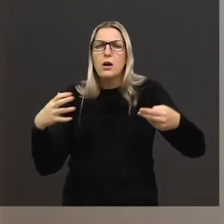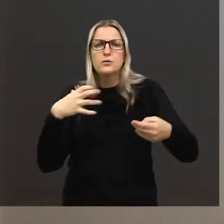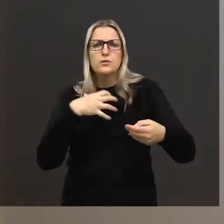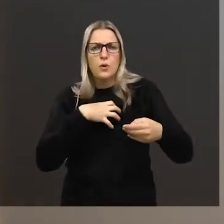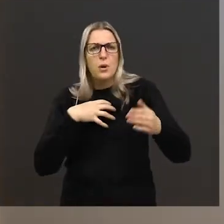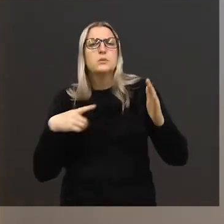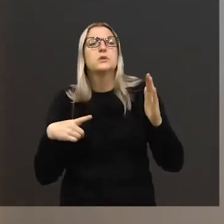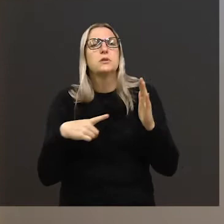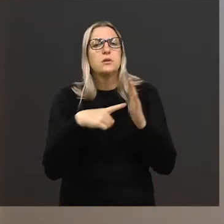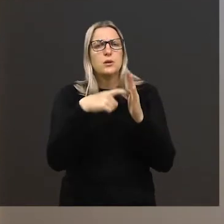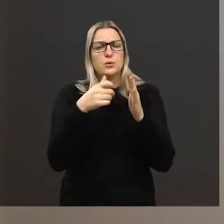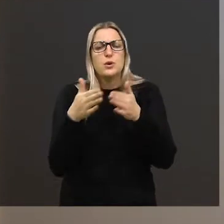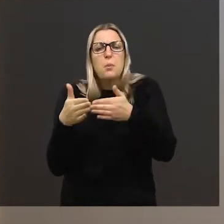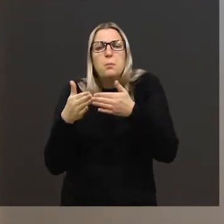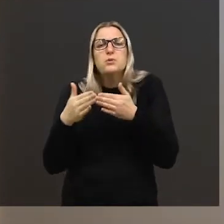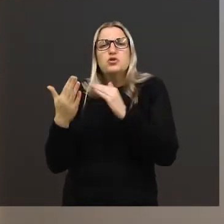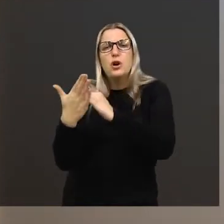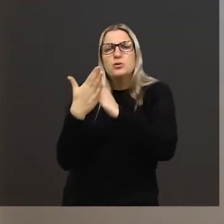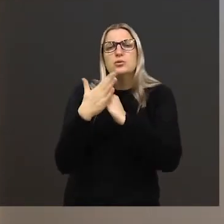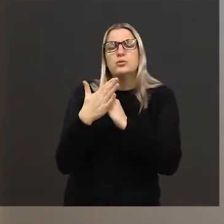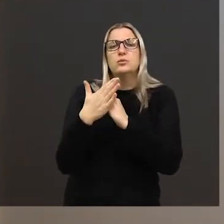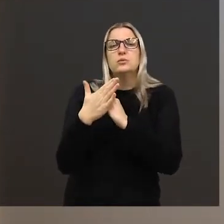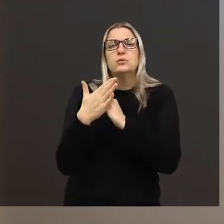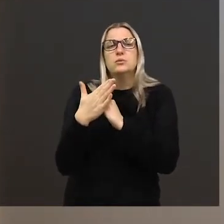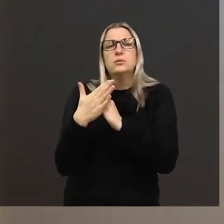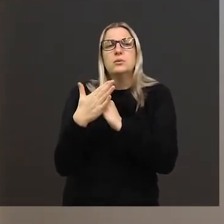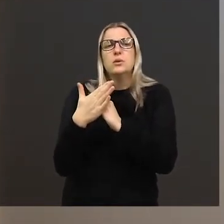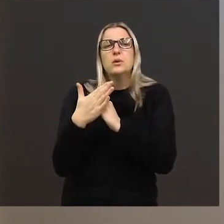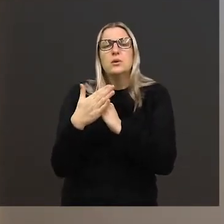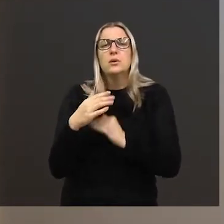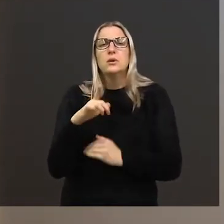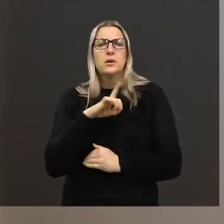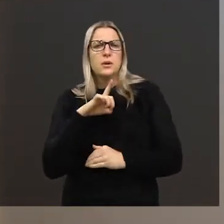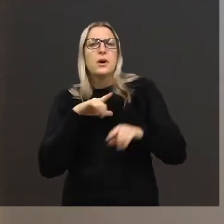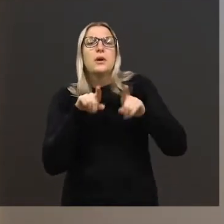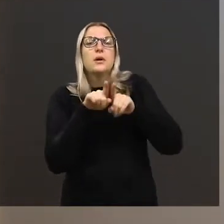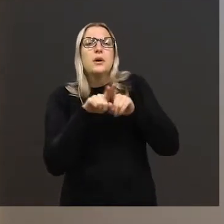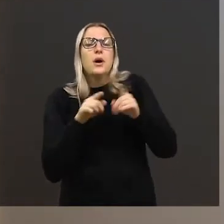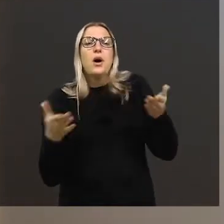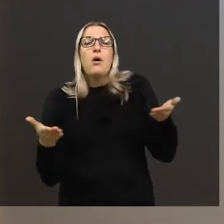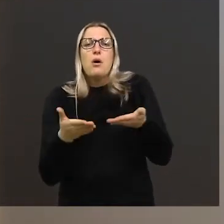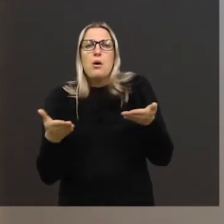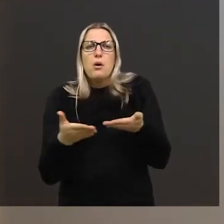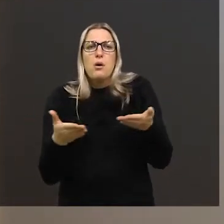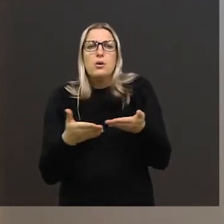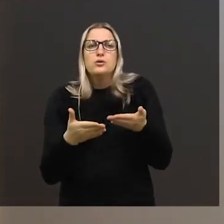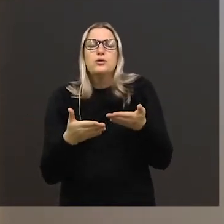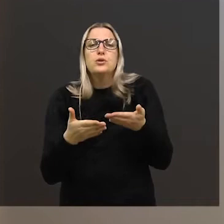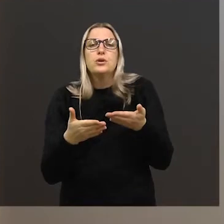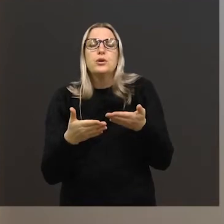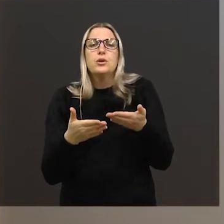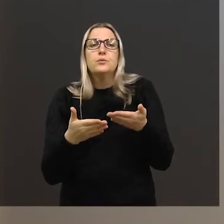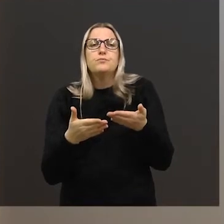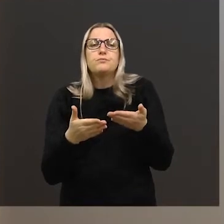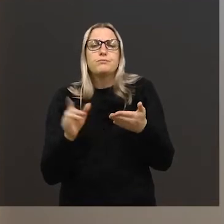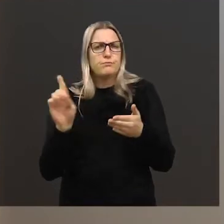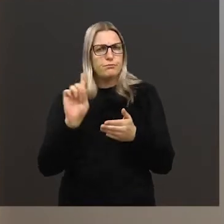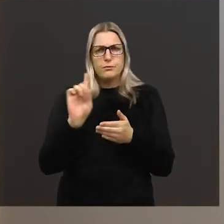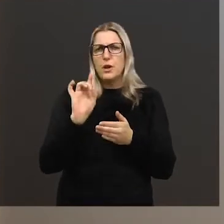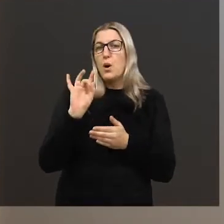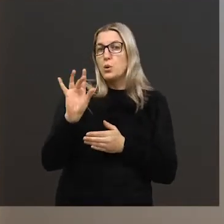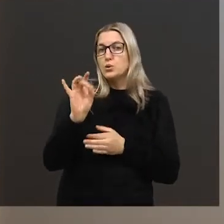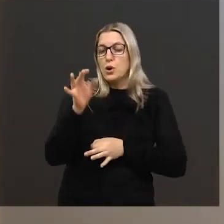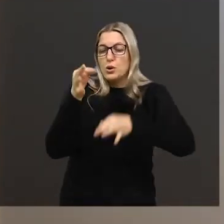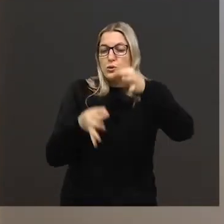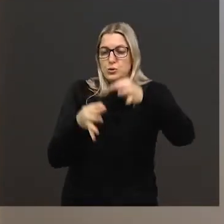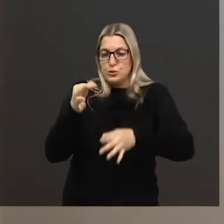de mecanismos para chegar até a justiça, para pedir socorro, para pedir ajuda. Nós temos também hoje mecanismos não